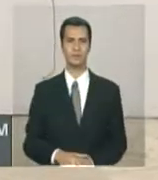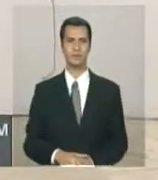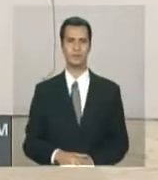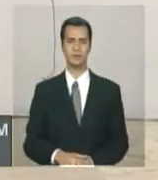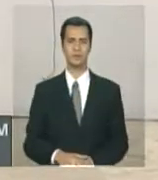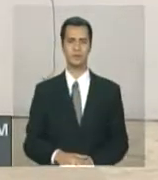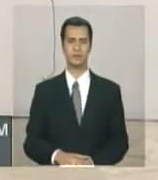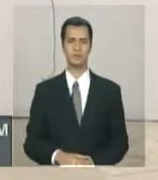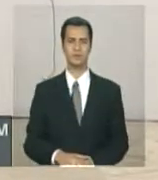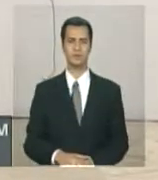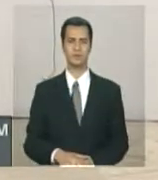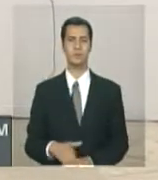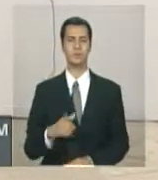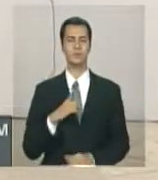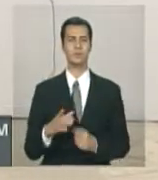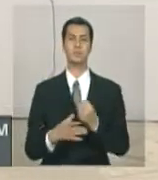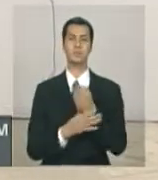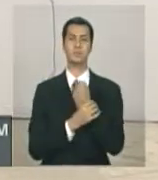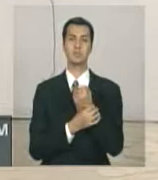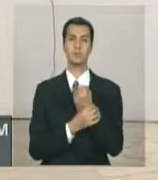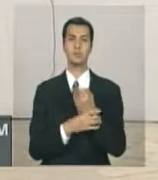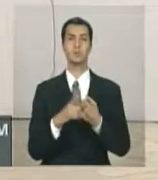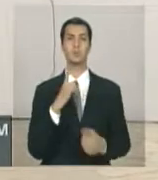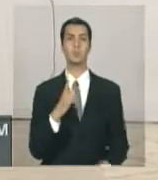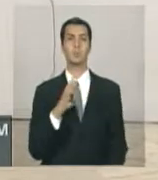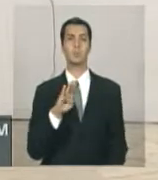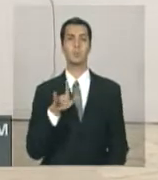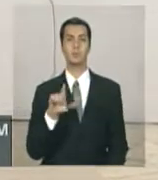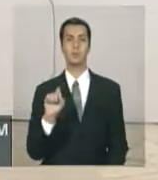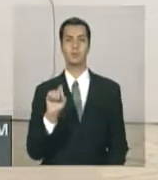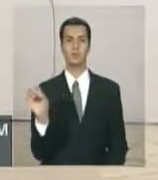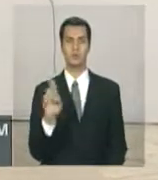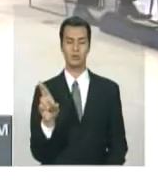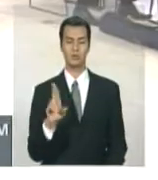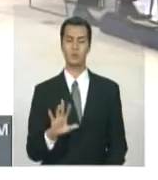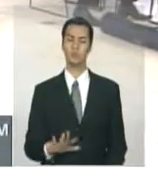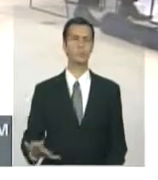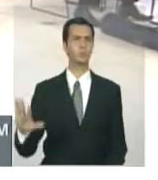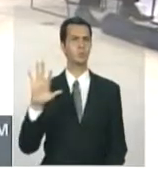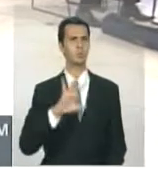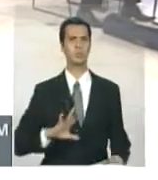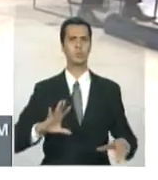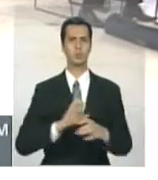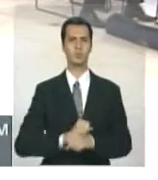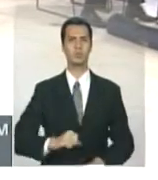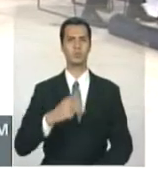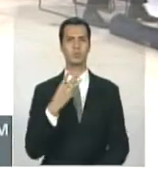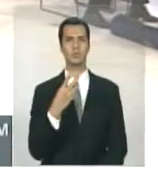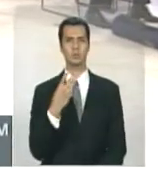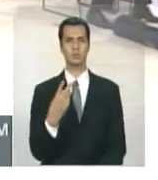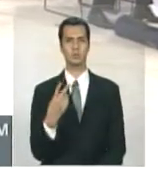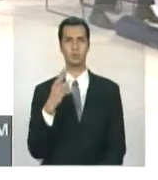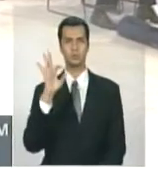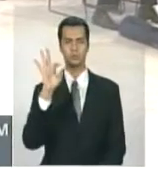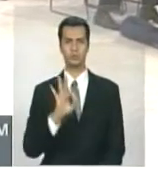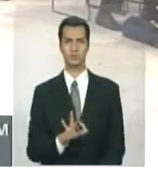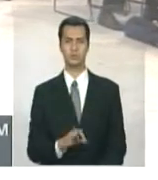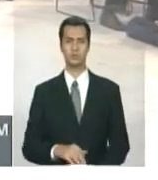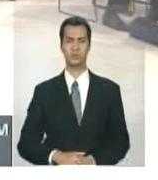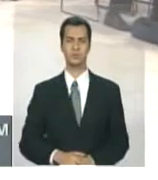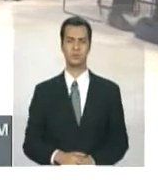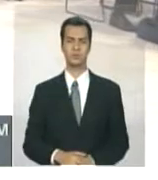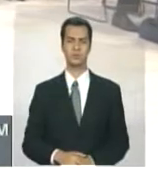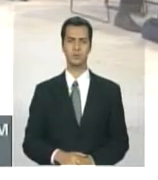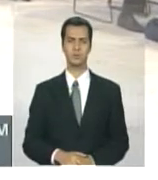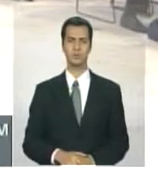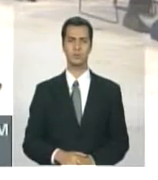Só no seguro, 1 bilhão, como eu falei, eu estou com o número certo. E no total geral, 32%. Vejam como